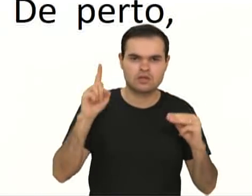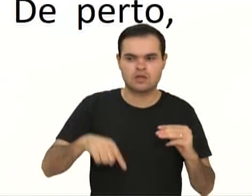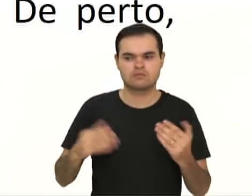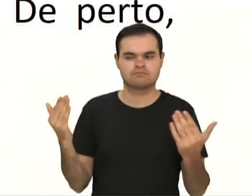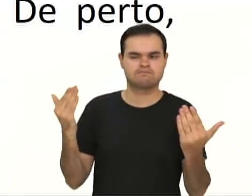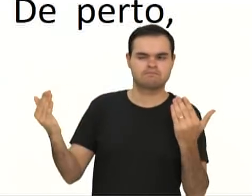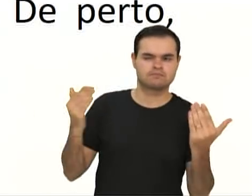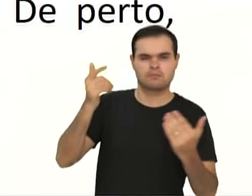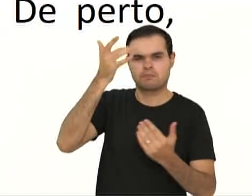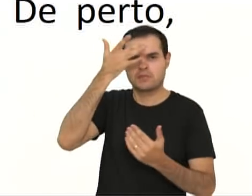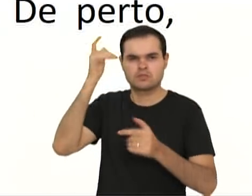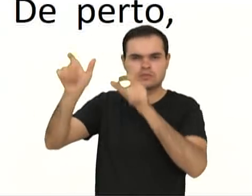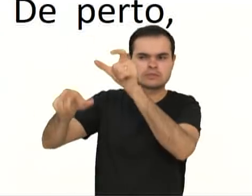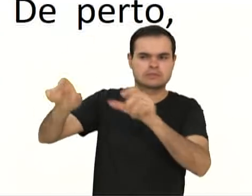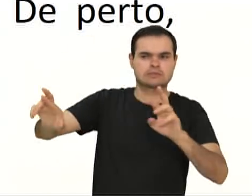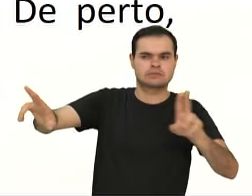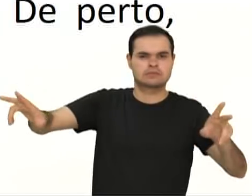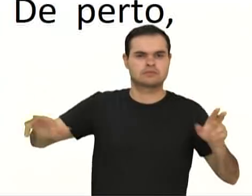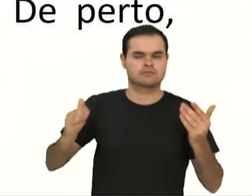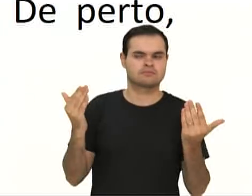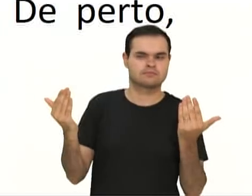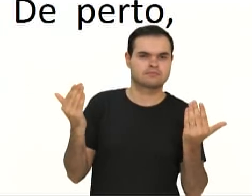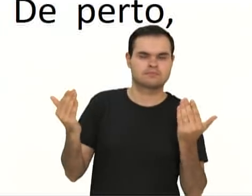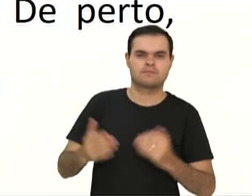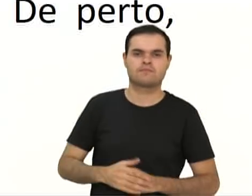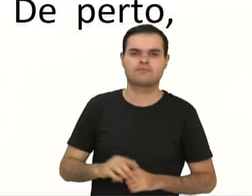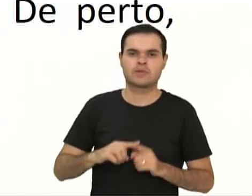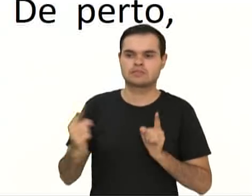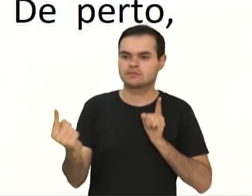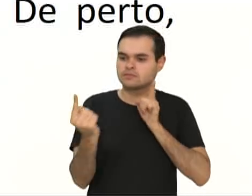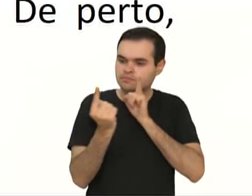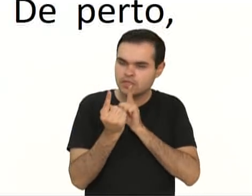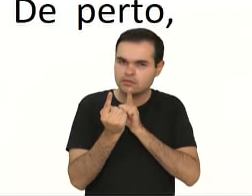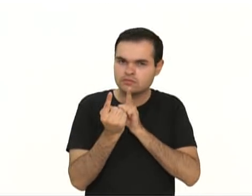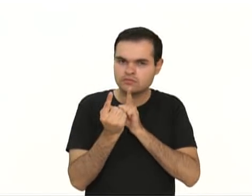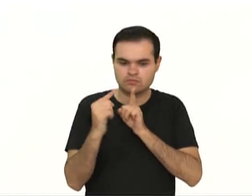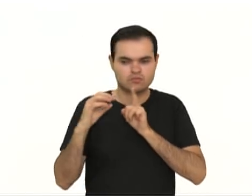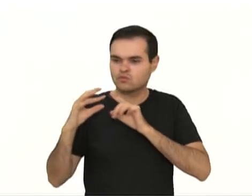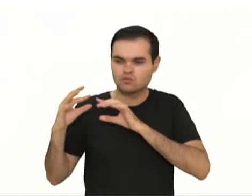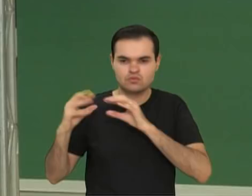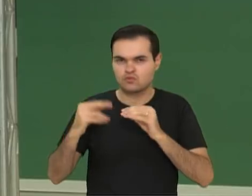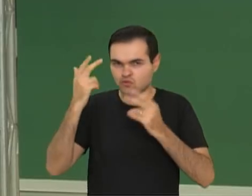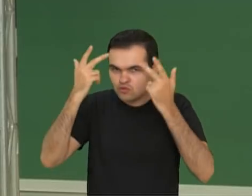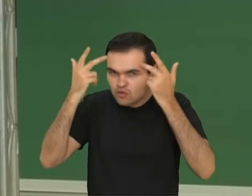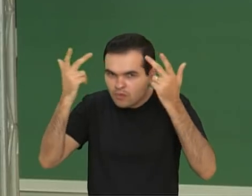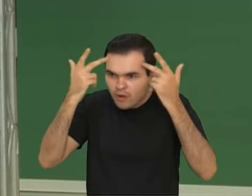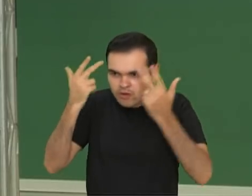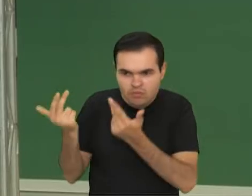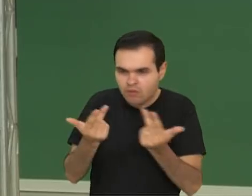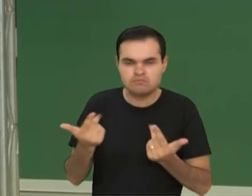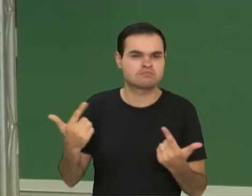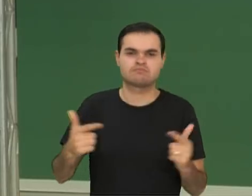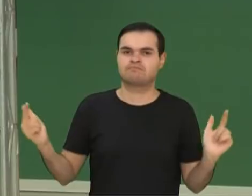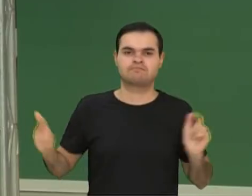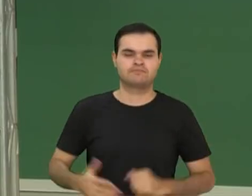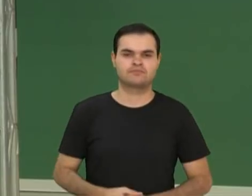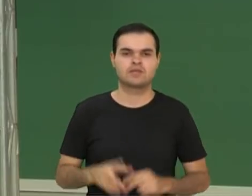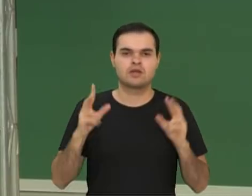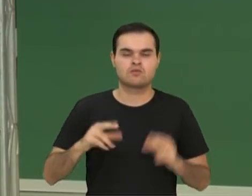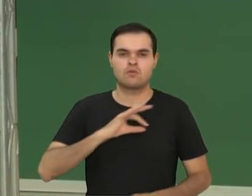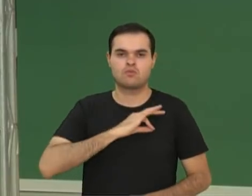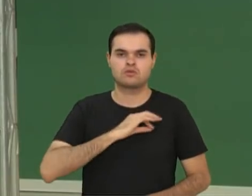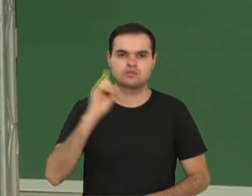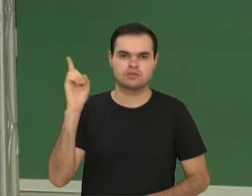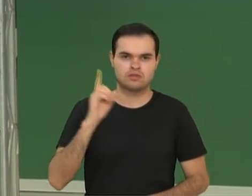de estranhos. De perto, entretanto, ninguém é normal. Como diz a polícia dos Estados